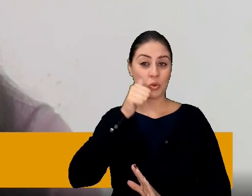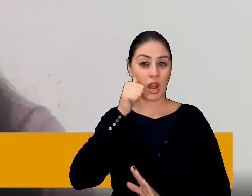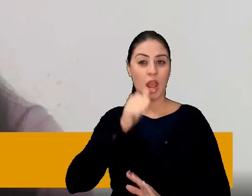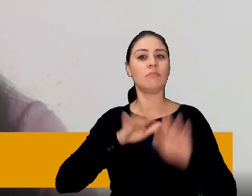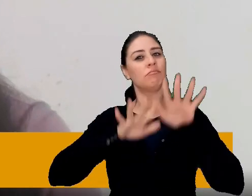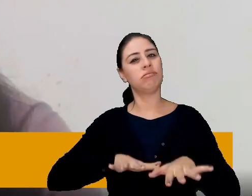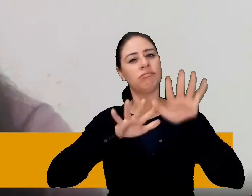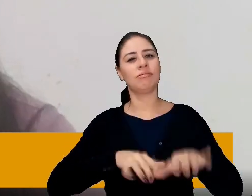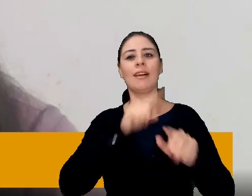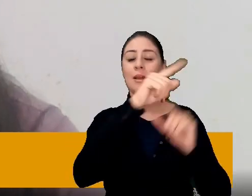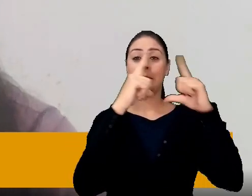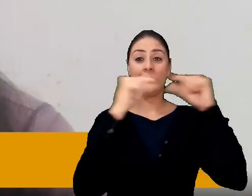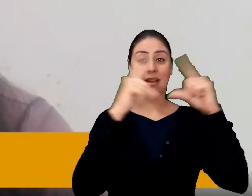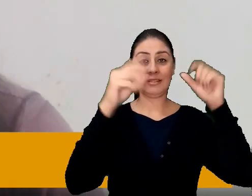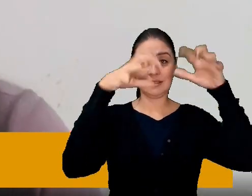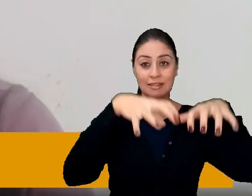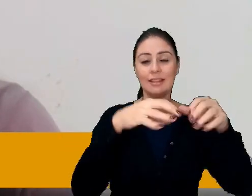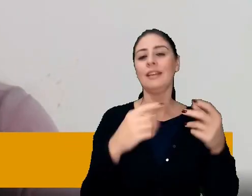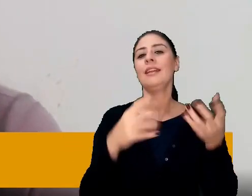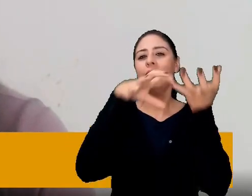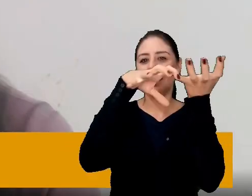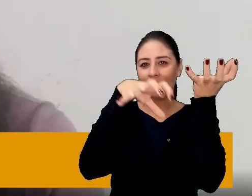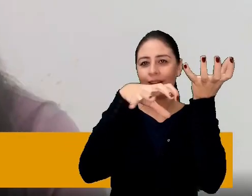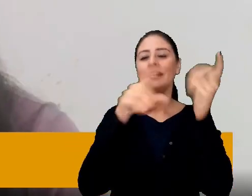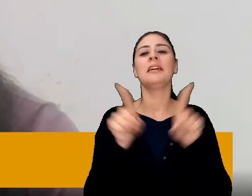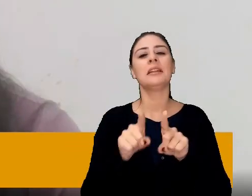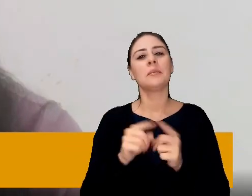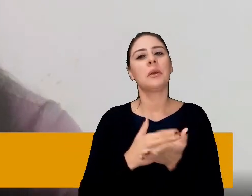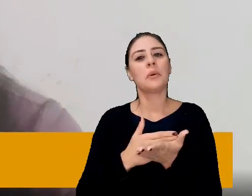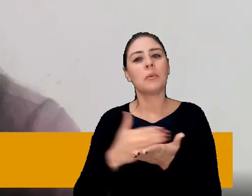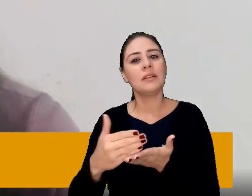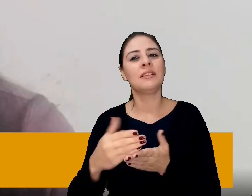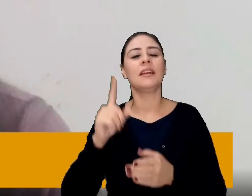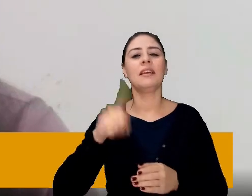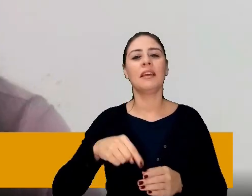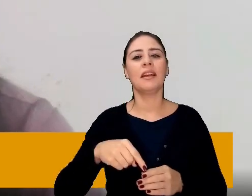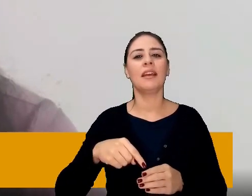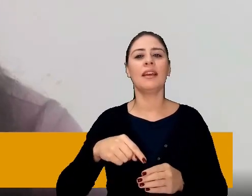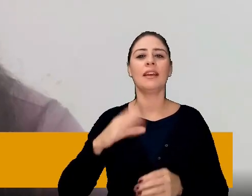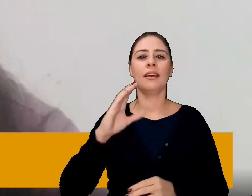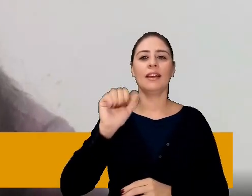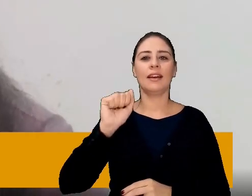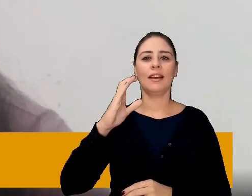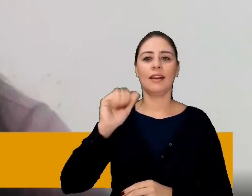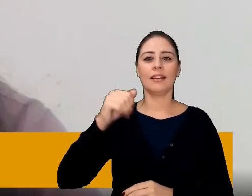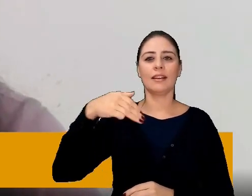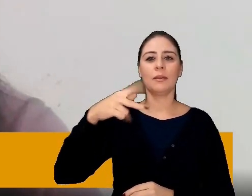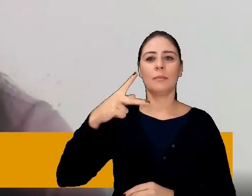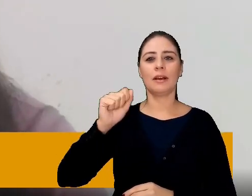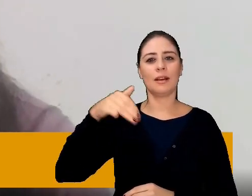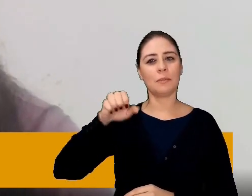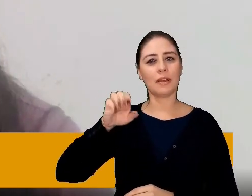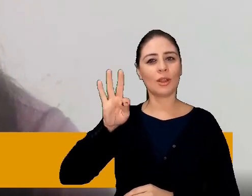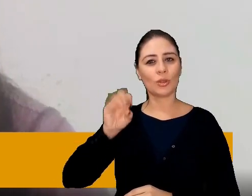mulheres do Paraná para a primeira marcha das mulheres indígenas em Brasília. Comecei a participar do acampamento Terra Livre regional,